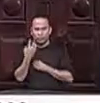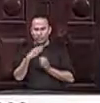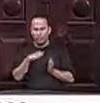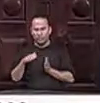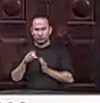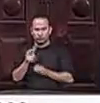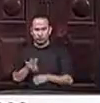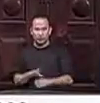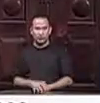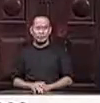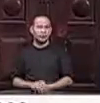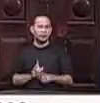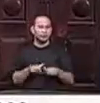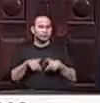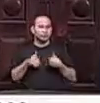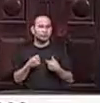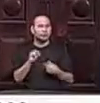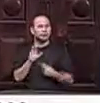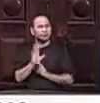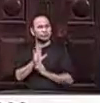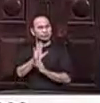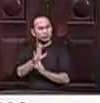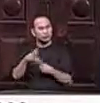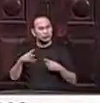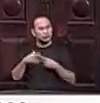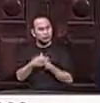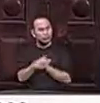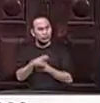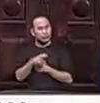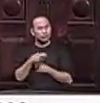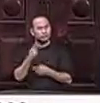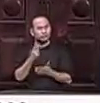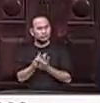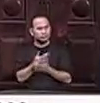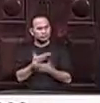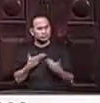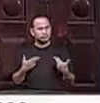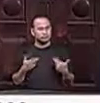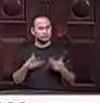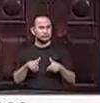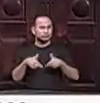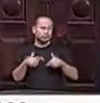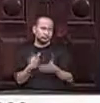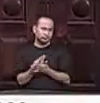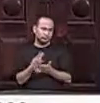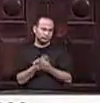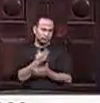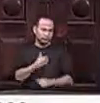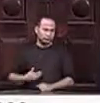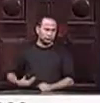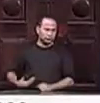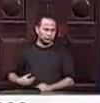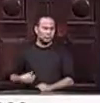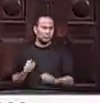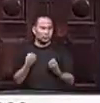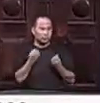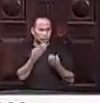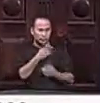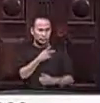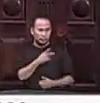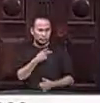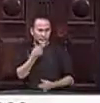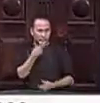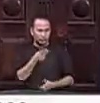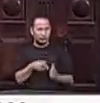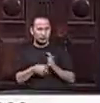As medidas que representariam corte de gasto efetivo para o governo, como Vossa Excelência falou, antes disso